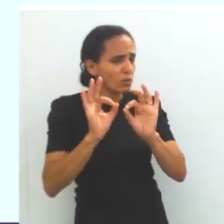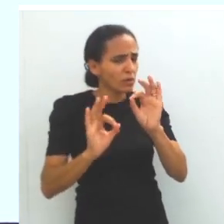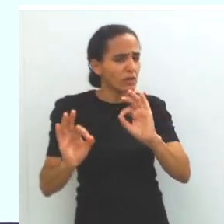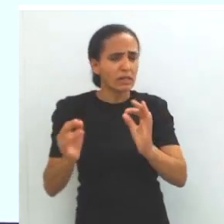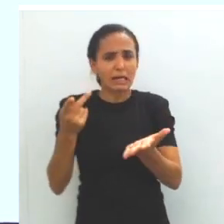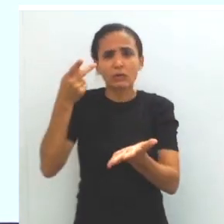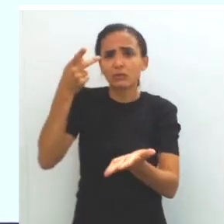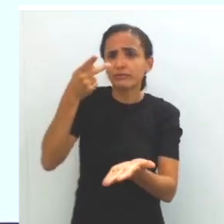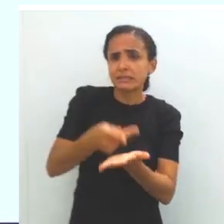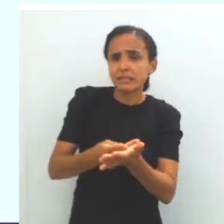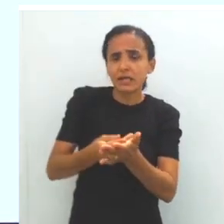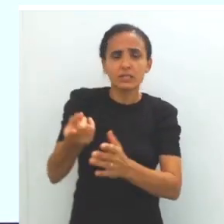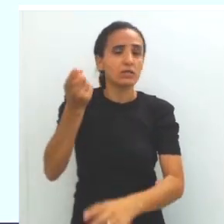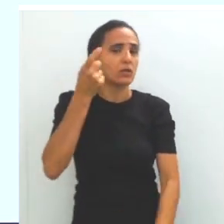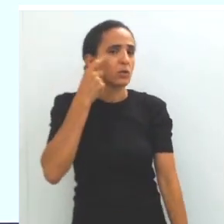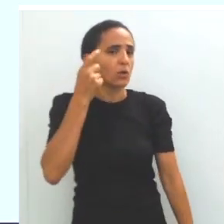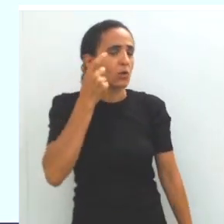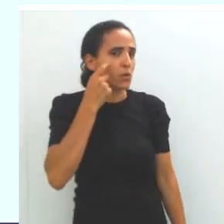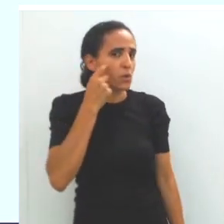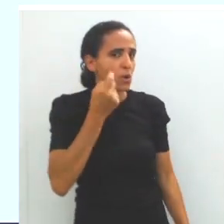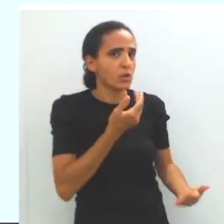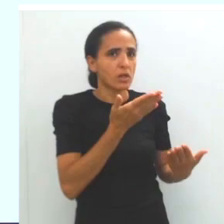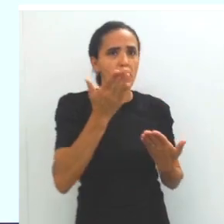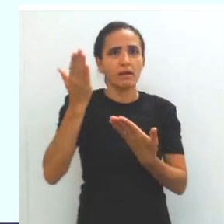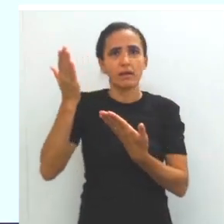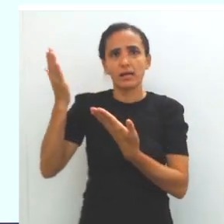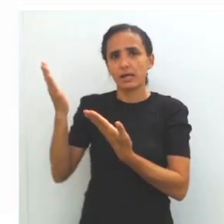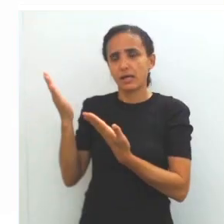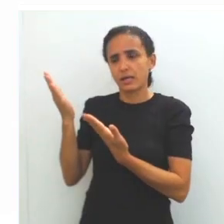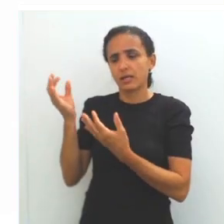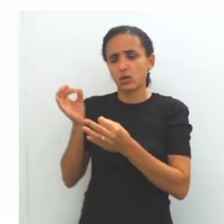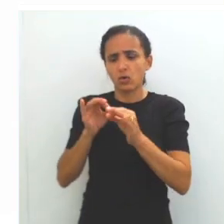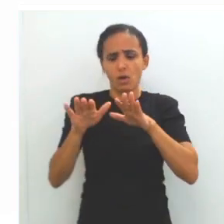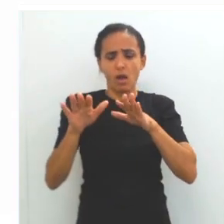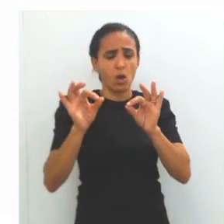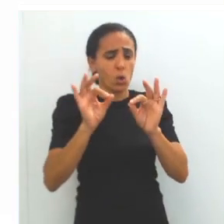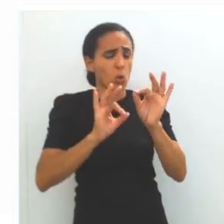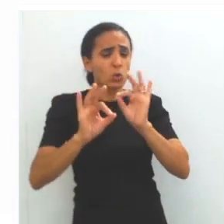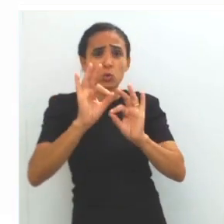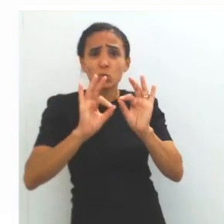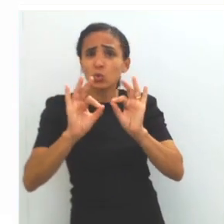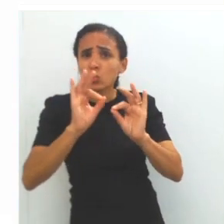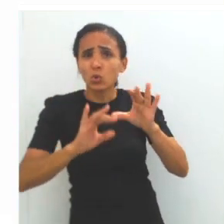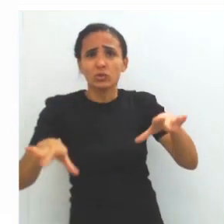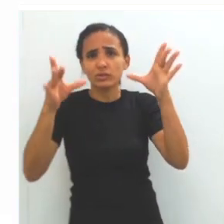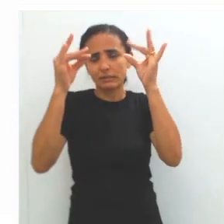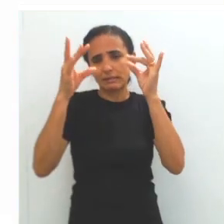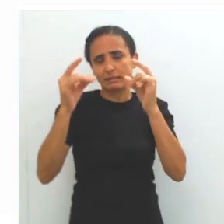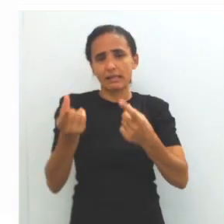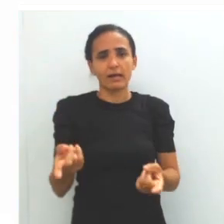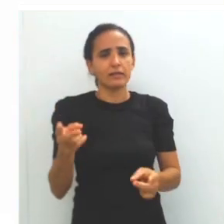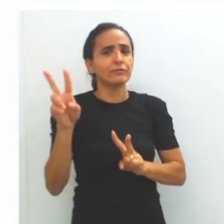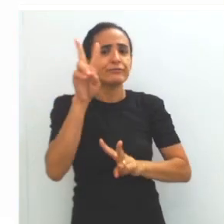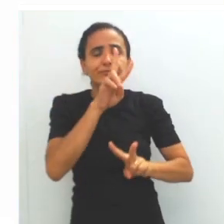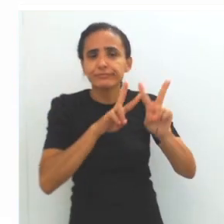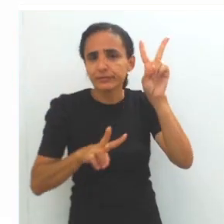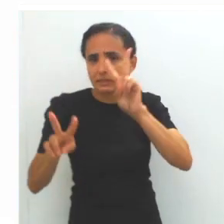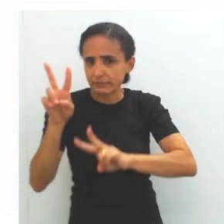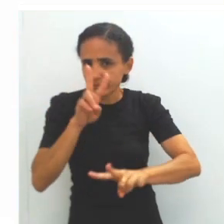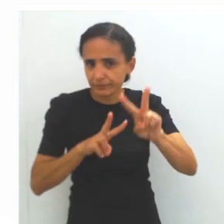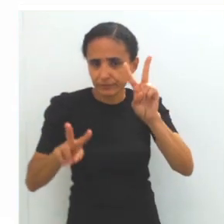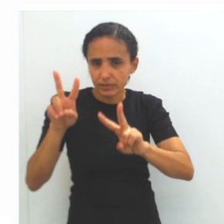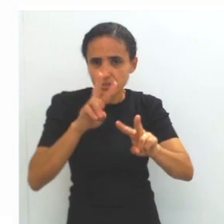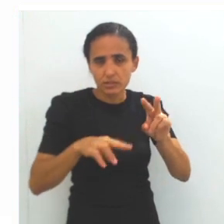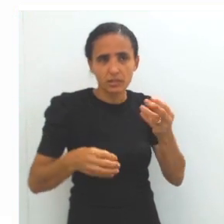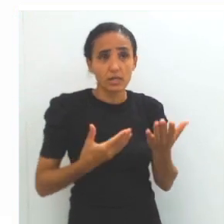visão. Vamos lá, olhar a imagem comigo na tela sobre o que Dantas preparou sobre mecanismo de visão. Vamos